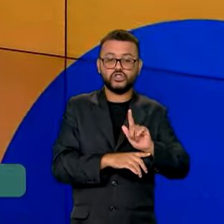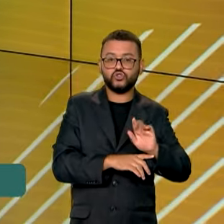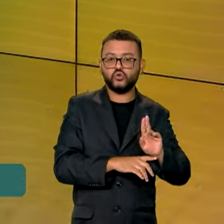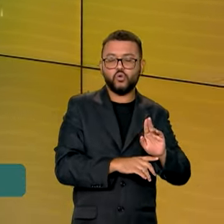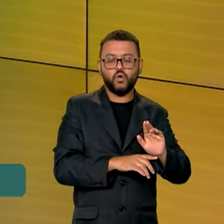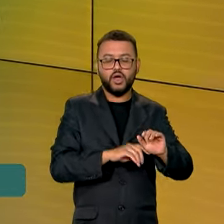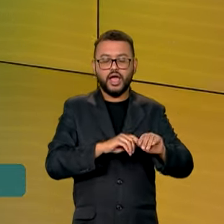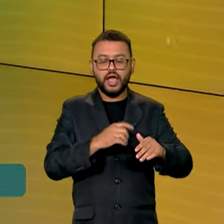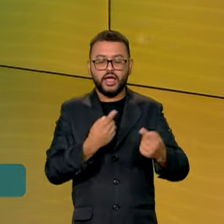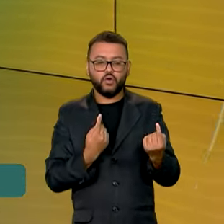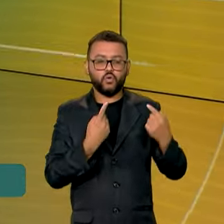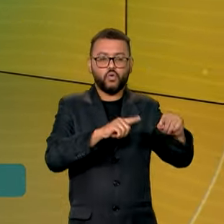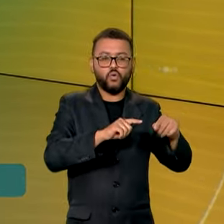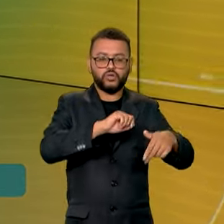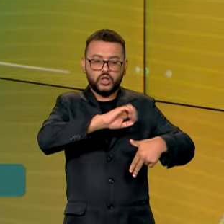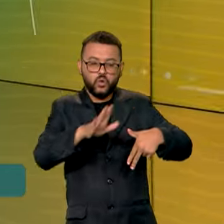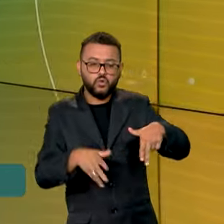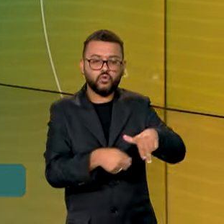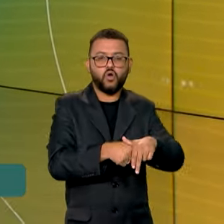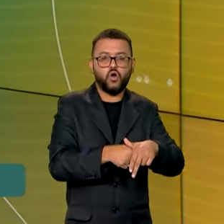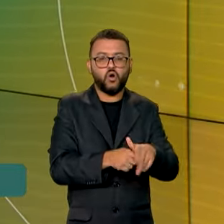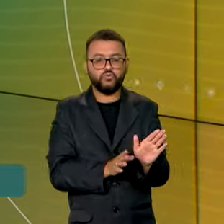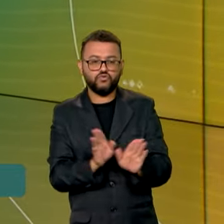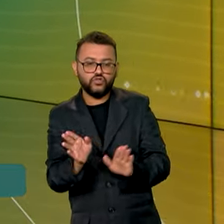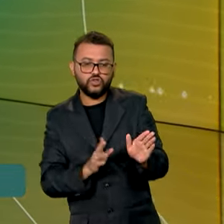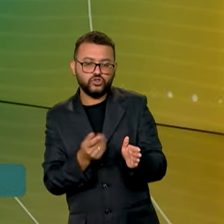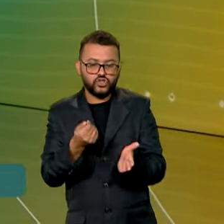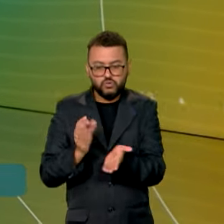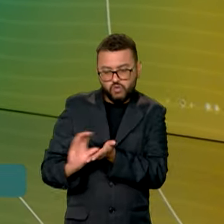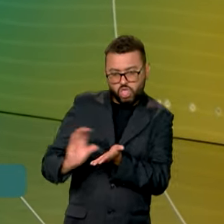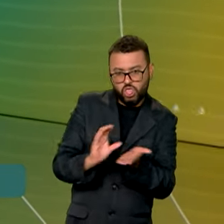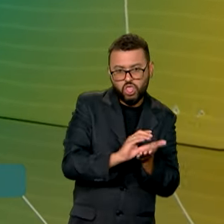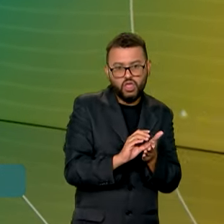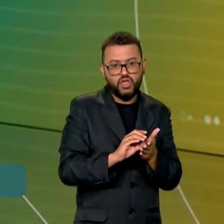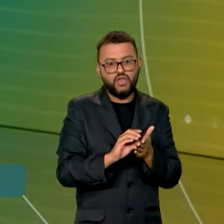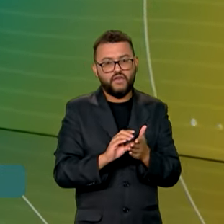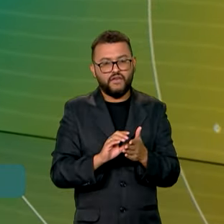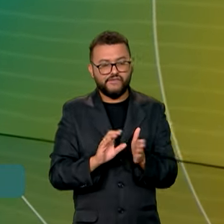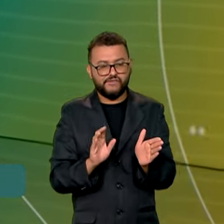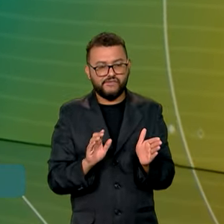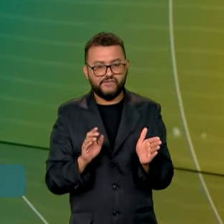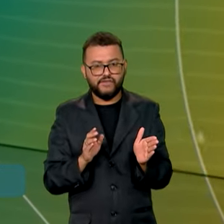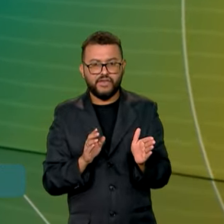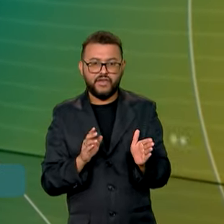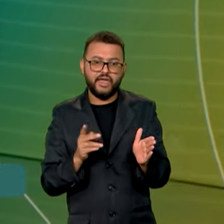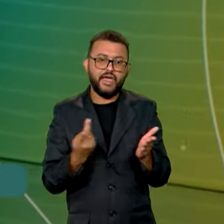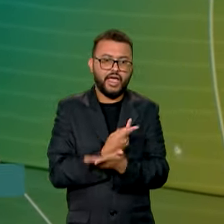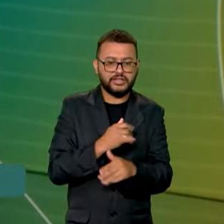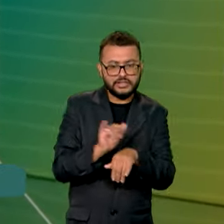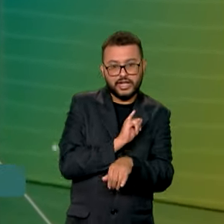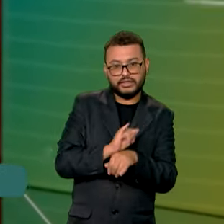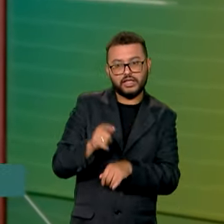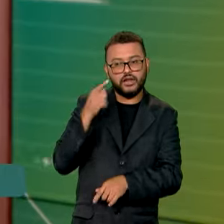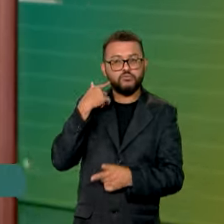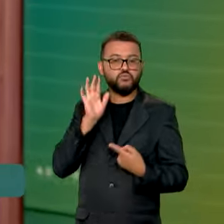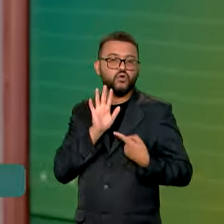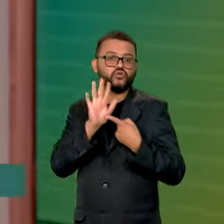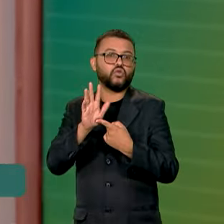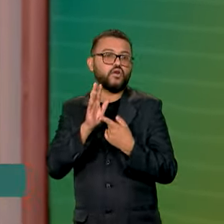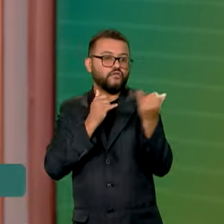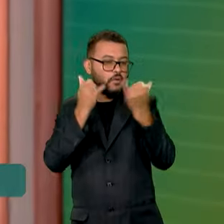combater fraudes, ilícitos e desvios de recursos públicos. Ele destacou alguns mecanismos e